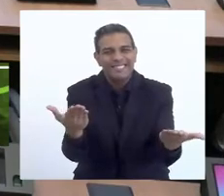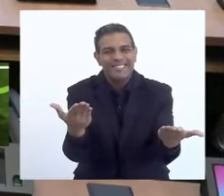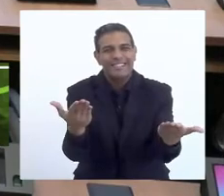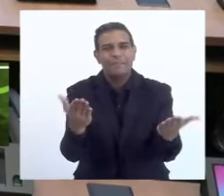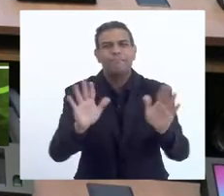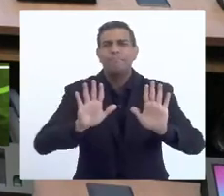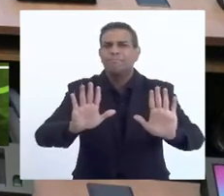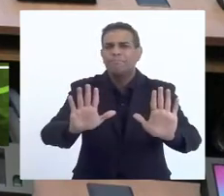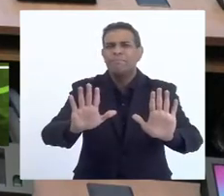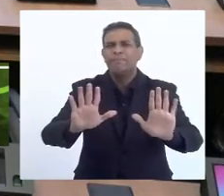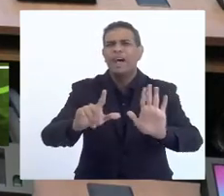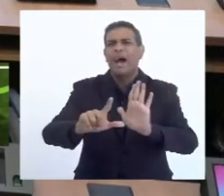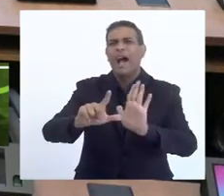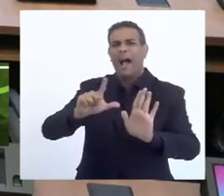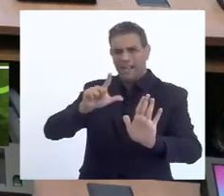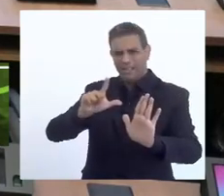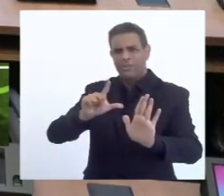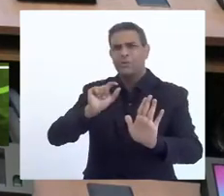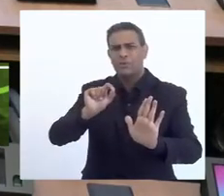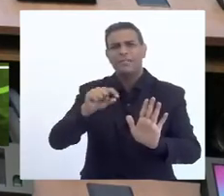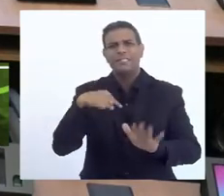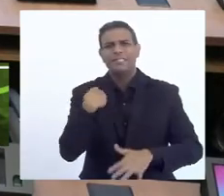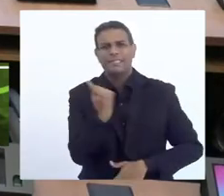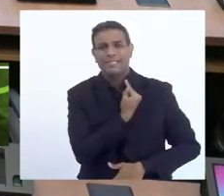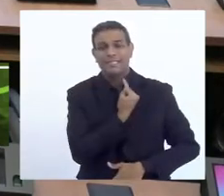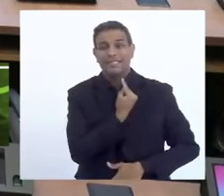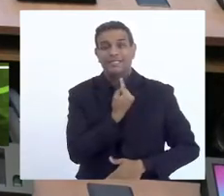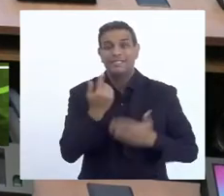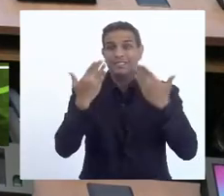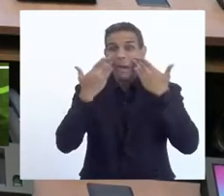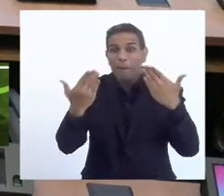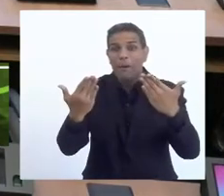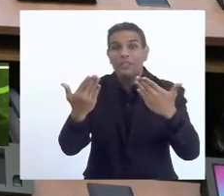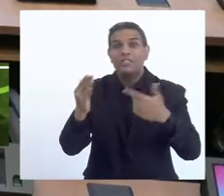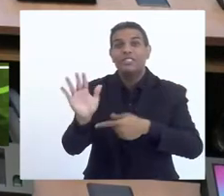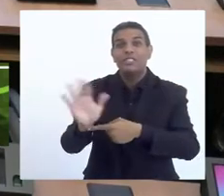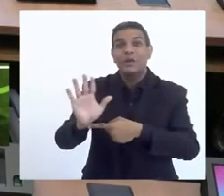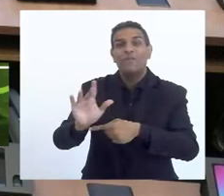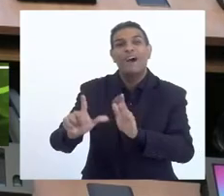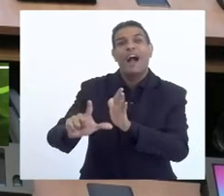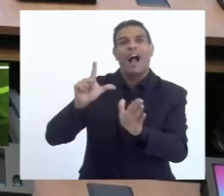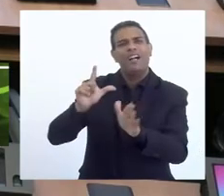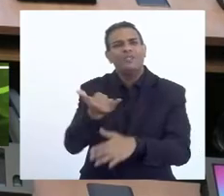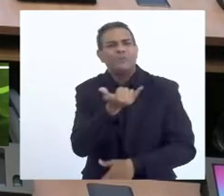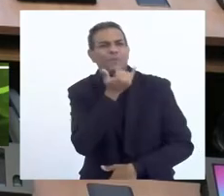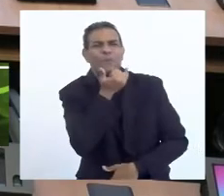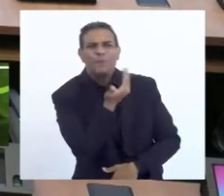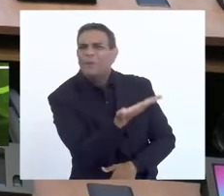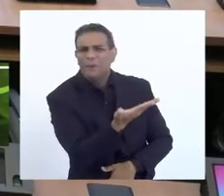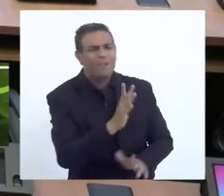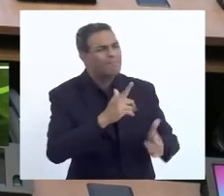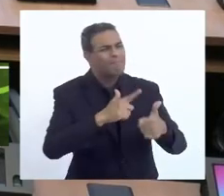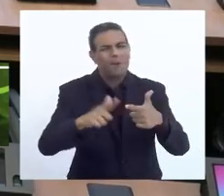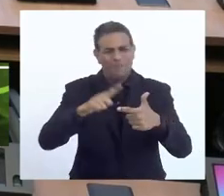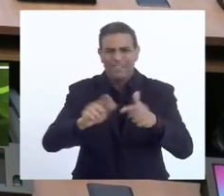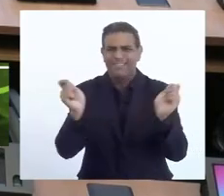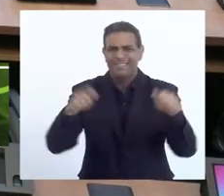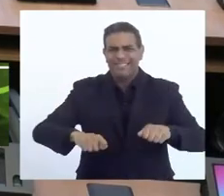Roberta. Olá. É só um minutinho que a gente ia passar o vídeo. Ah, claro. Desculpe. Sem problema.